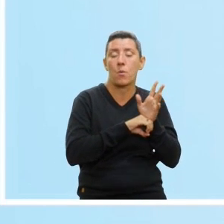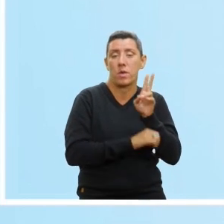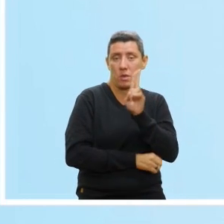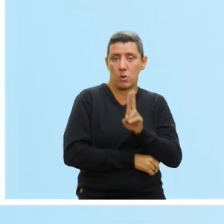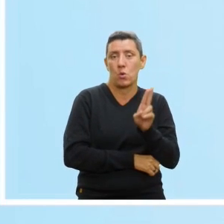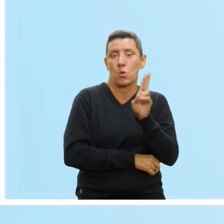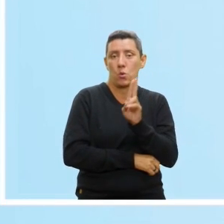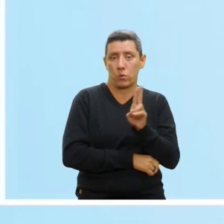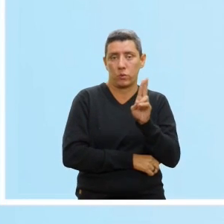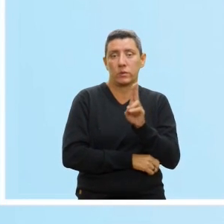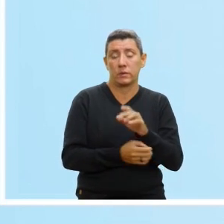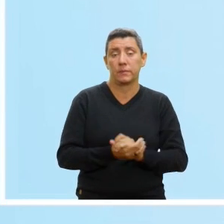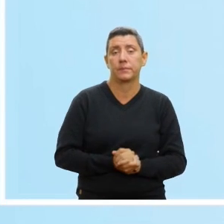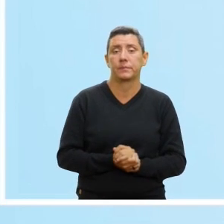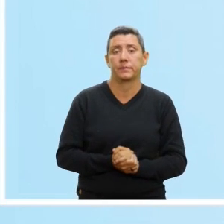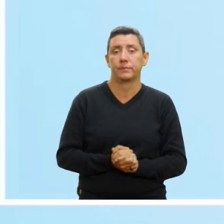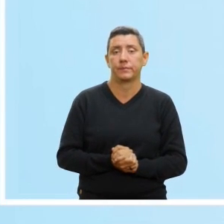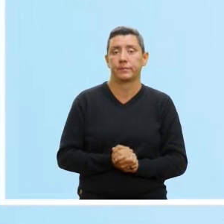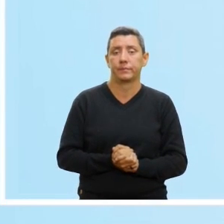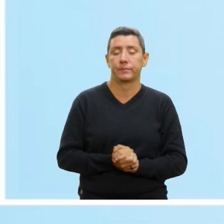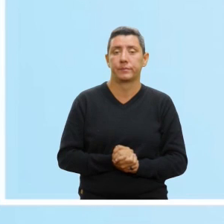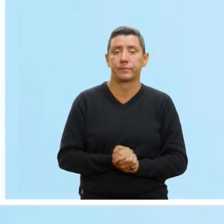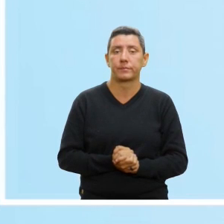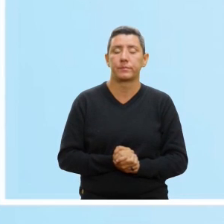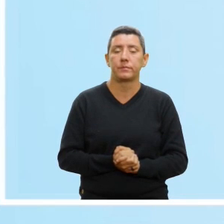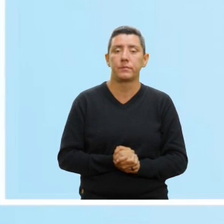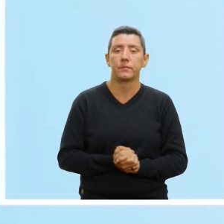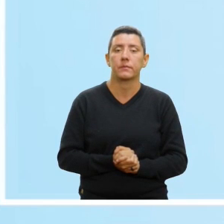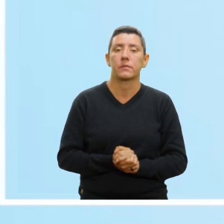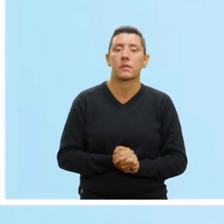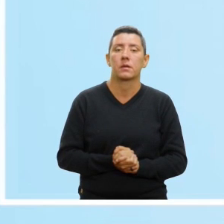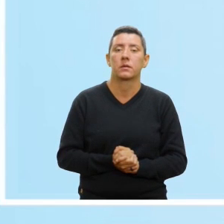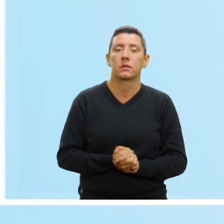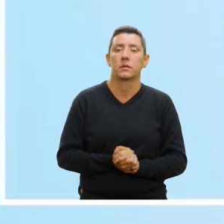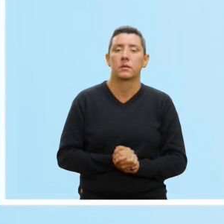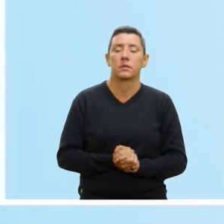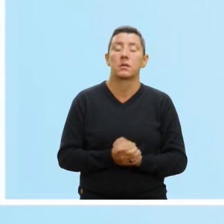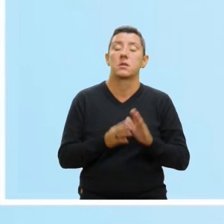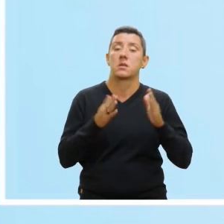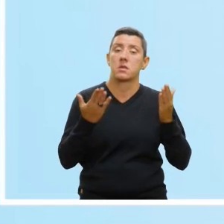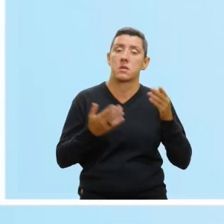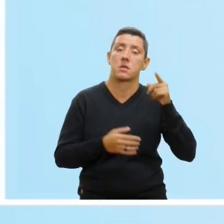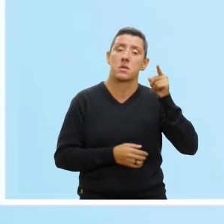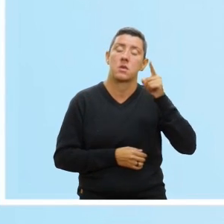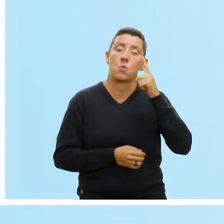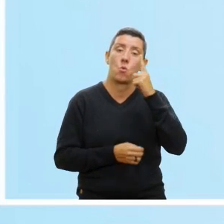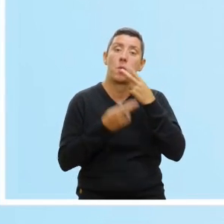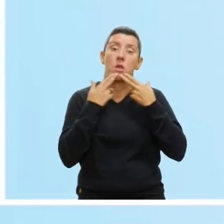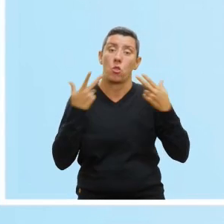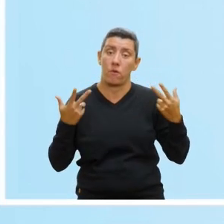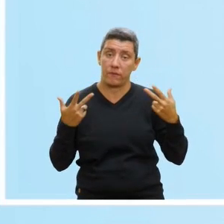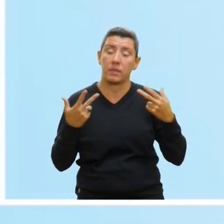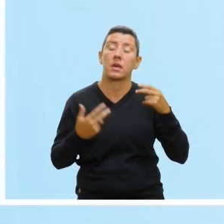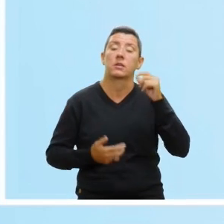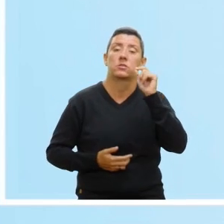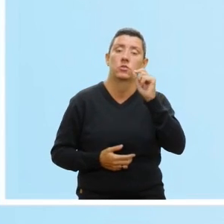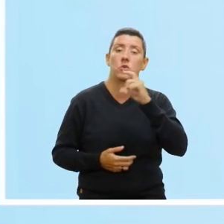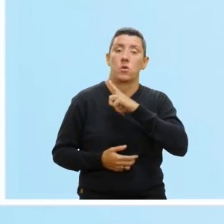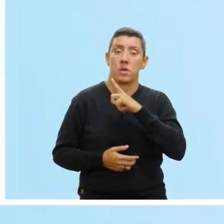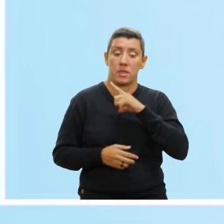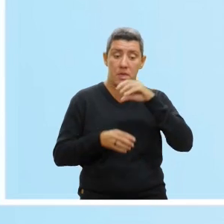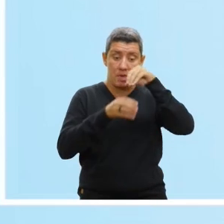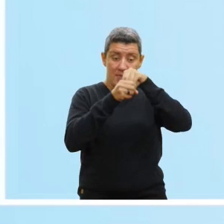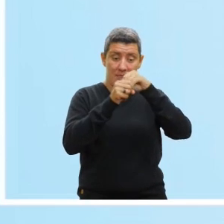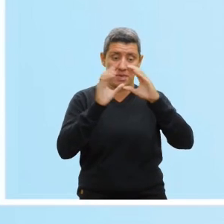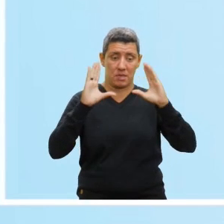ter a quantidade de 96 canais. E algo que é novidade, a gente tem dentro da banda C, e